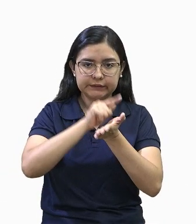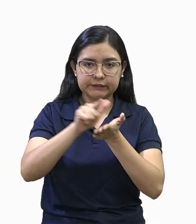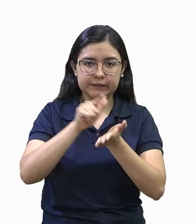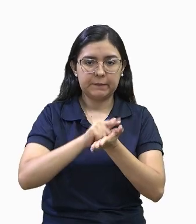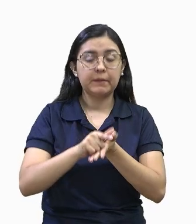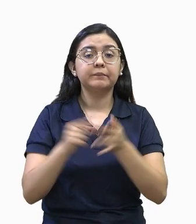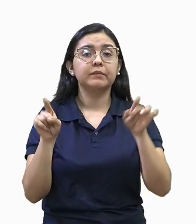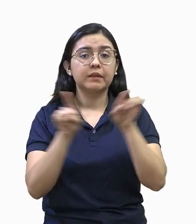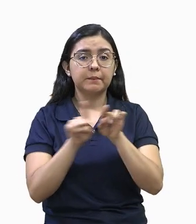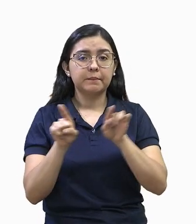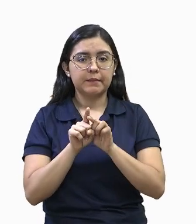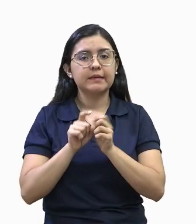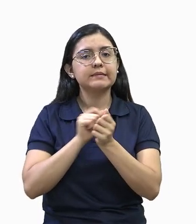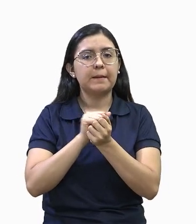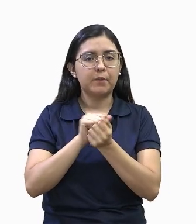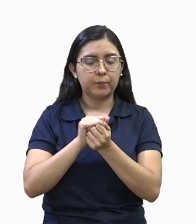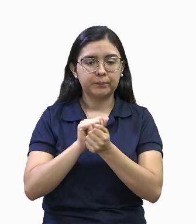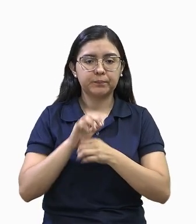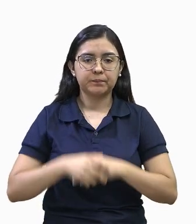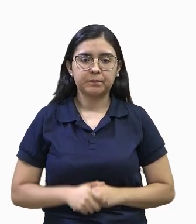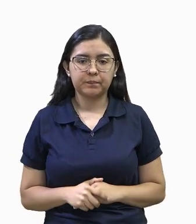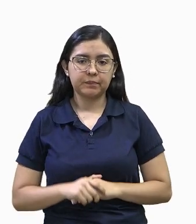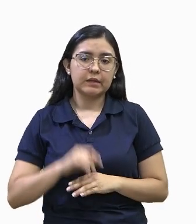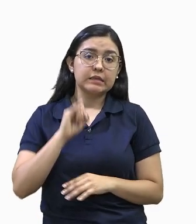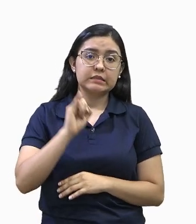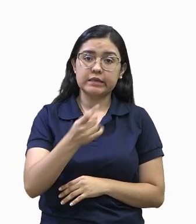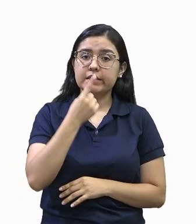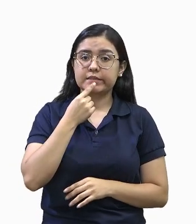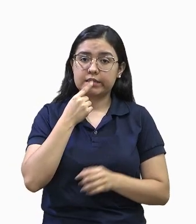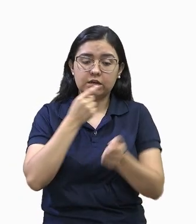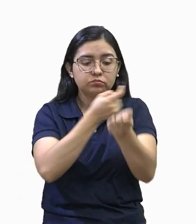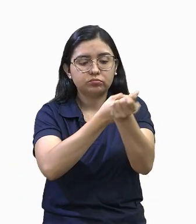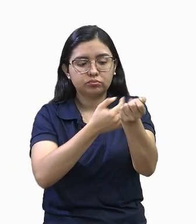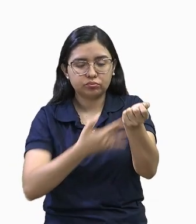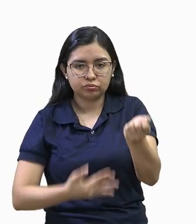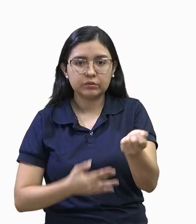esfregar. Em caso de sangramento,